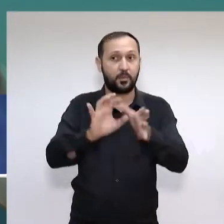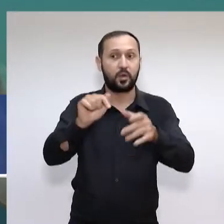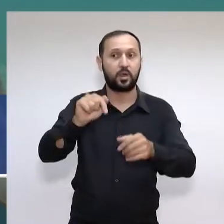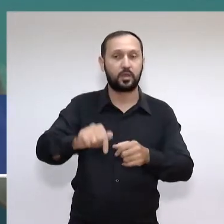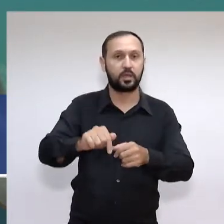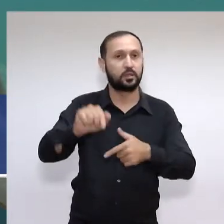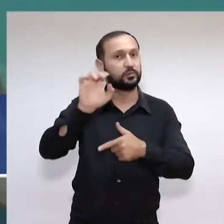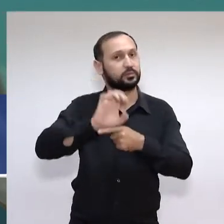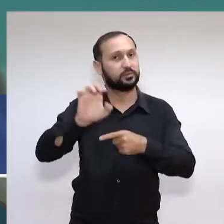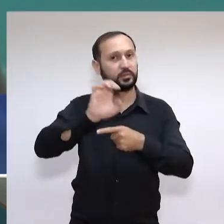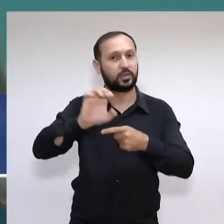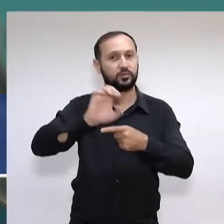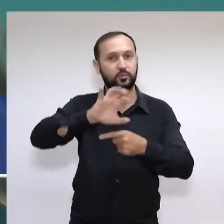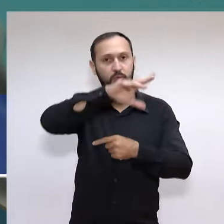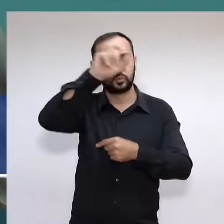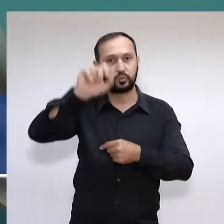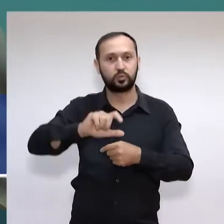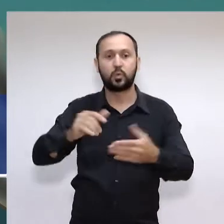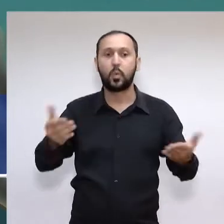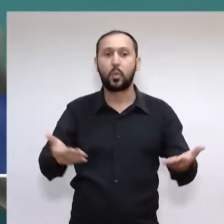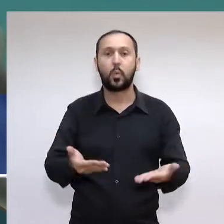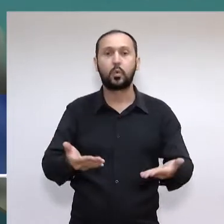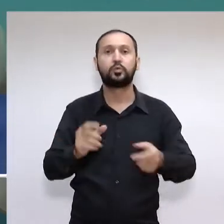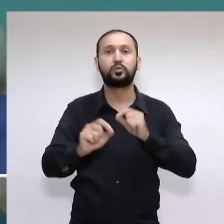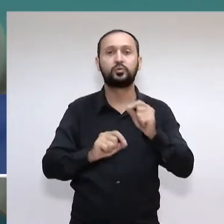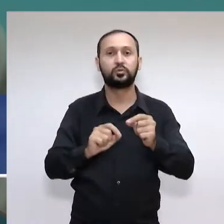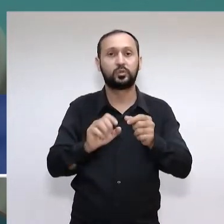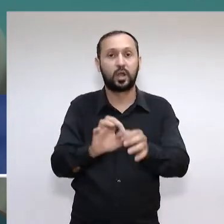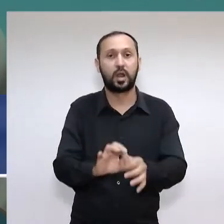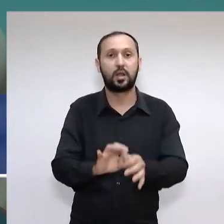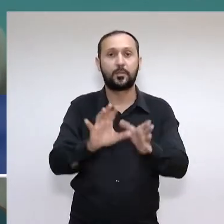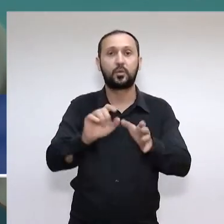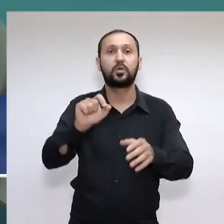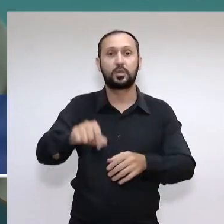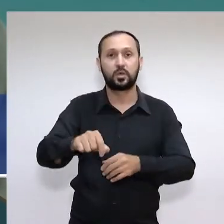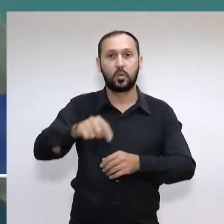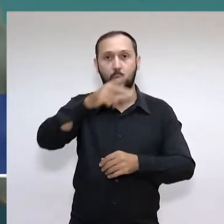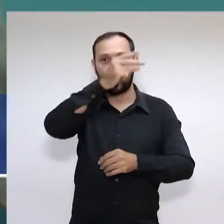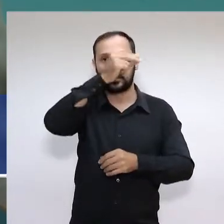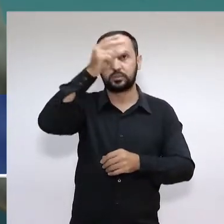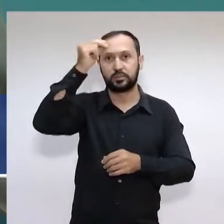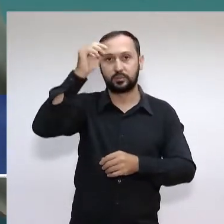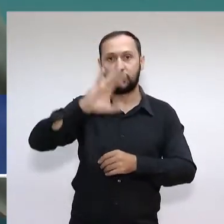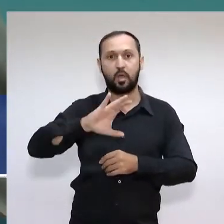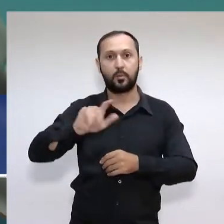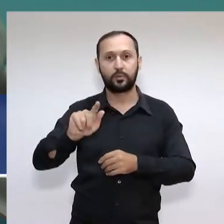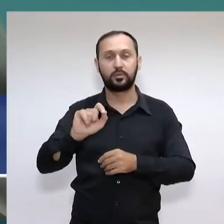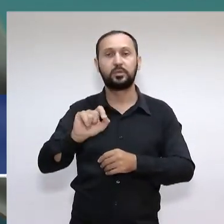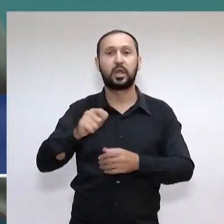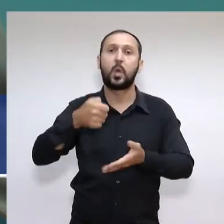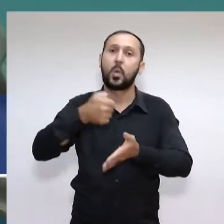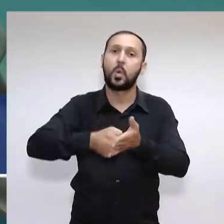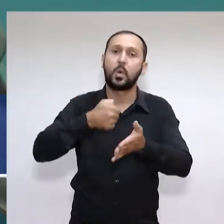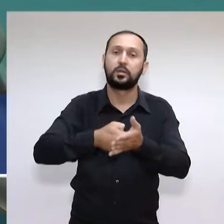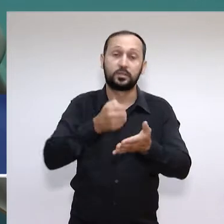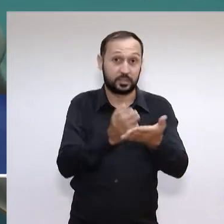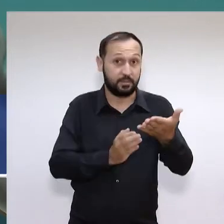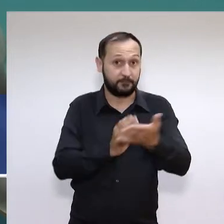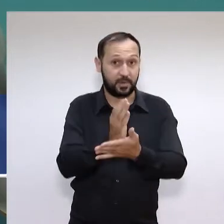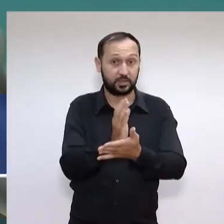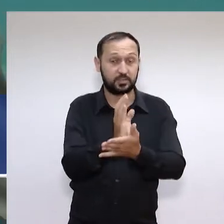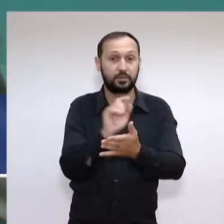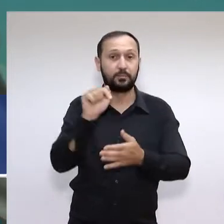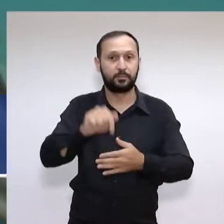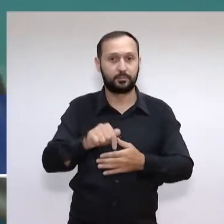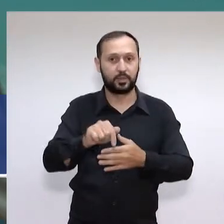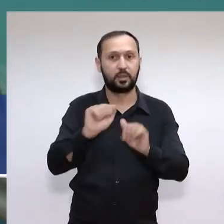do estado do Mato Grosso do Sul e, obviamente, que hoje decretou, então, do município de Campo Grande. Há uma exigência disso, que